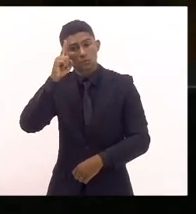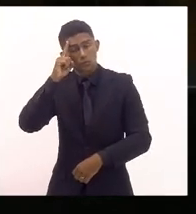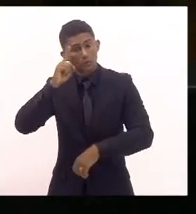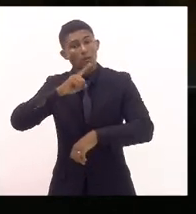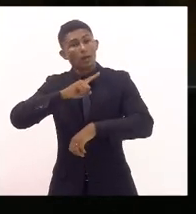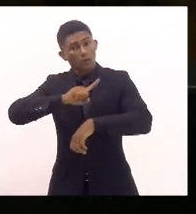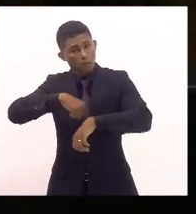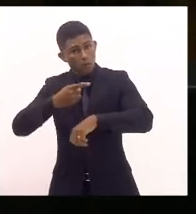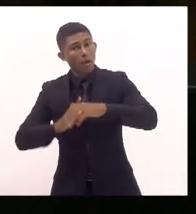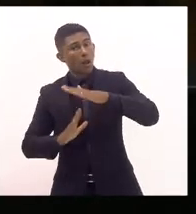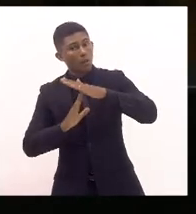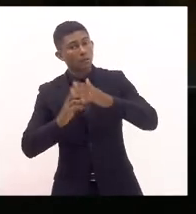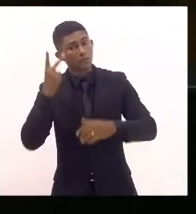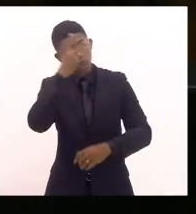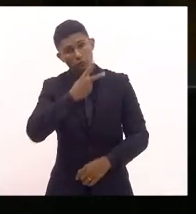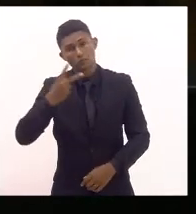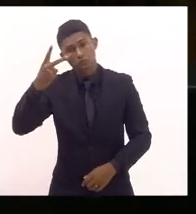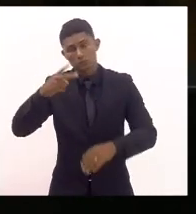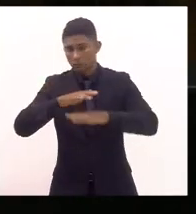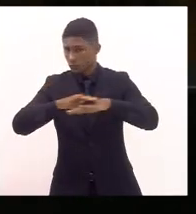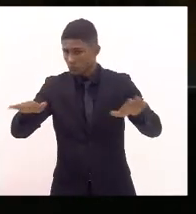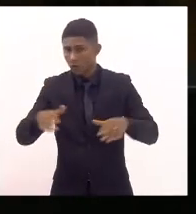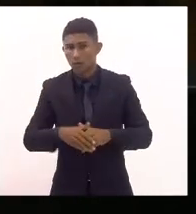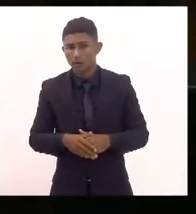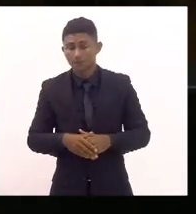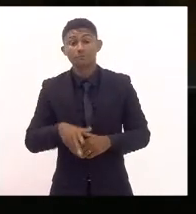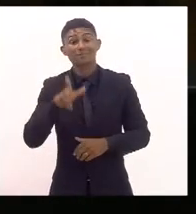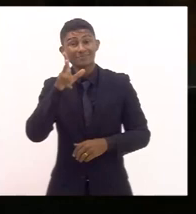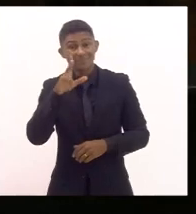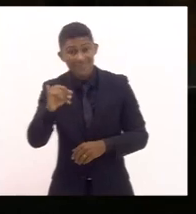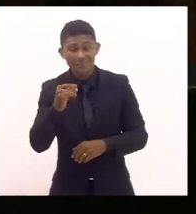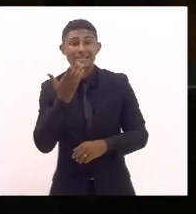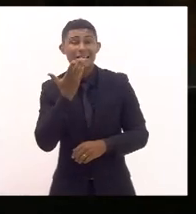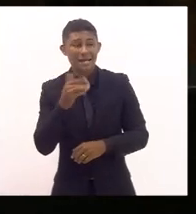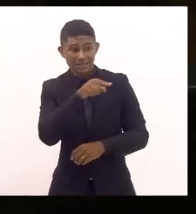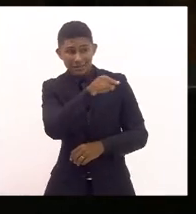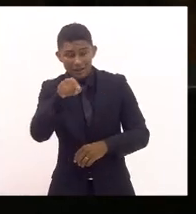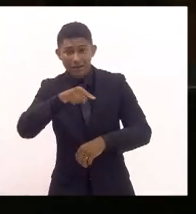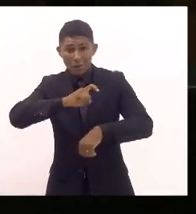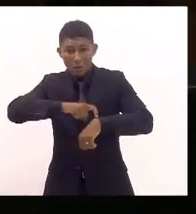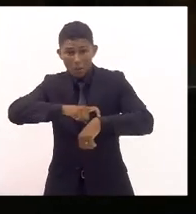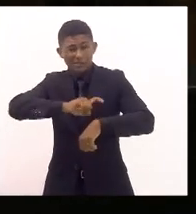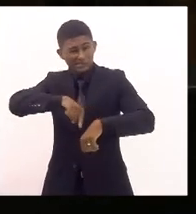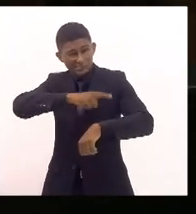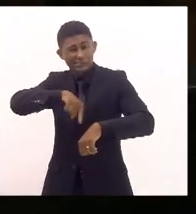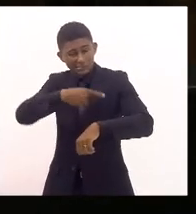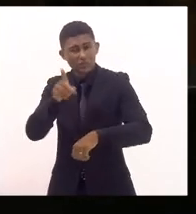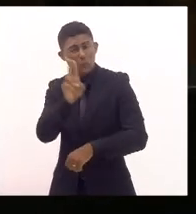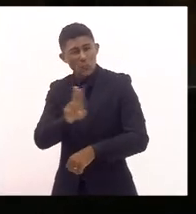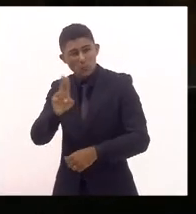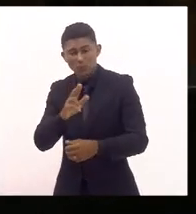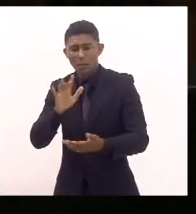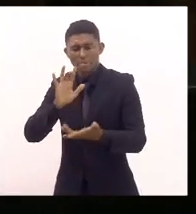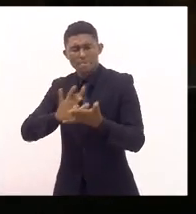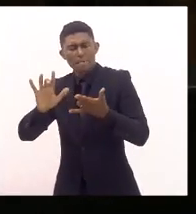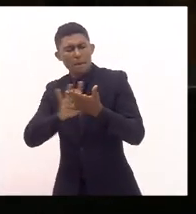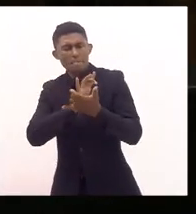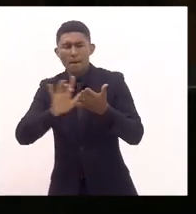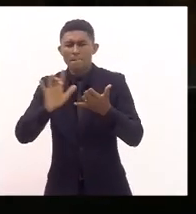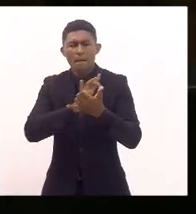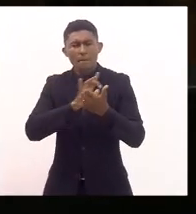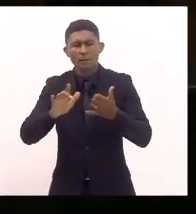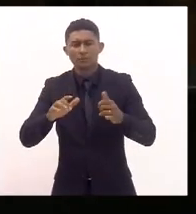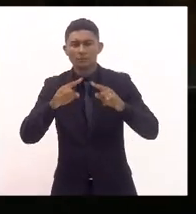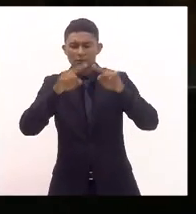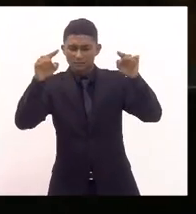segundo especialistas crianças que passam muito tempo usando aparelhos eletrônicos e